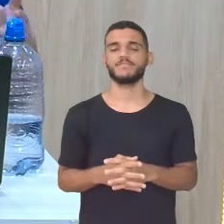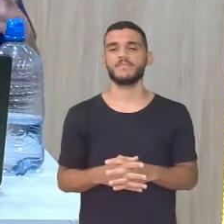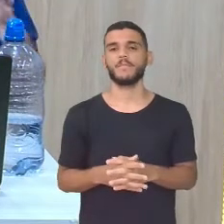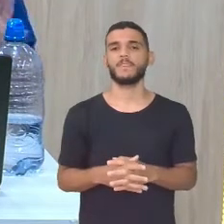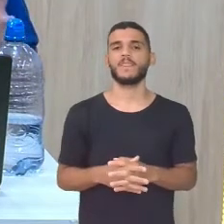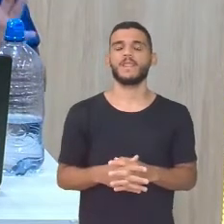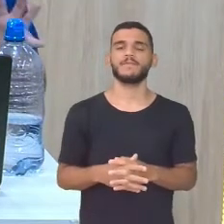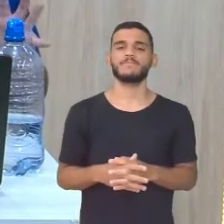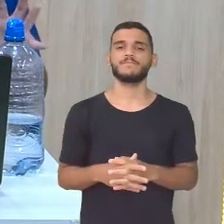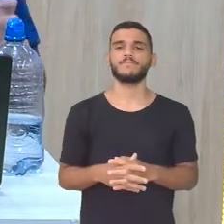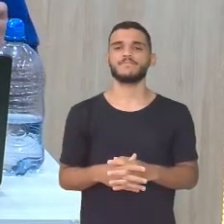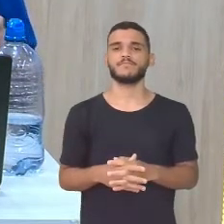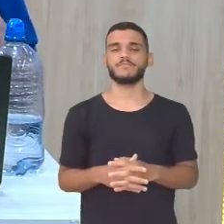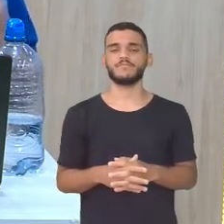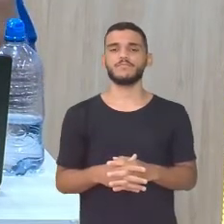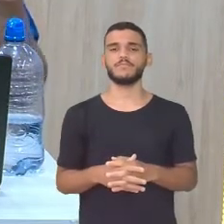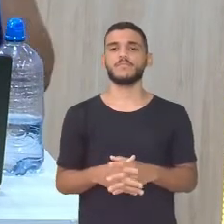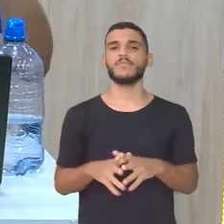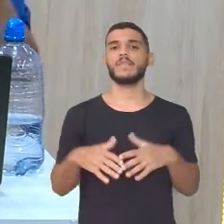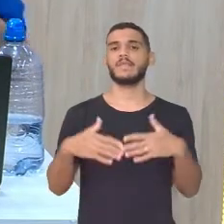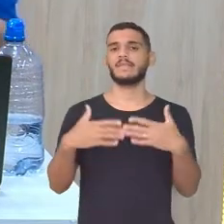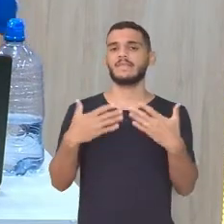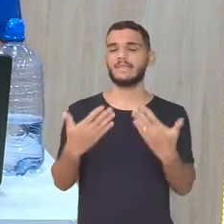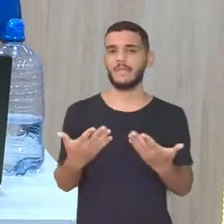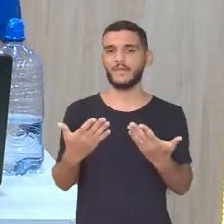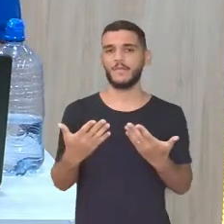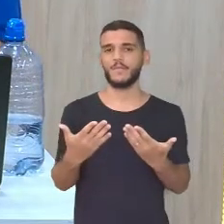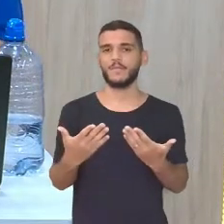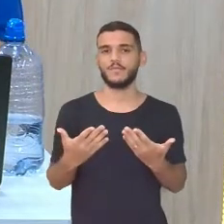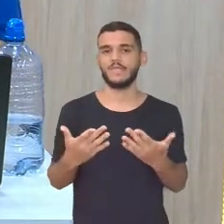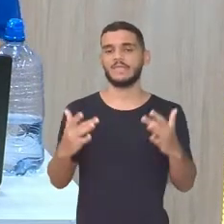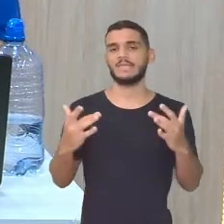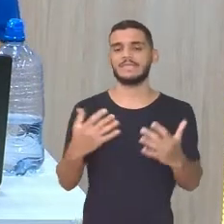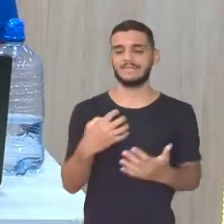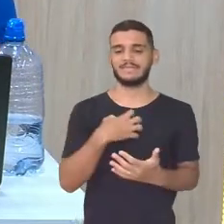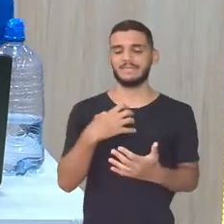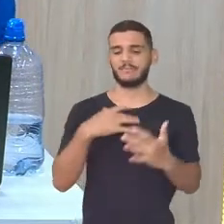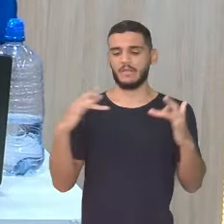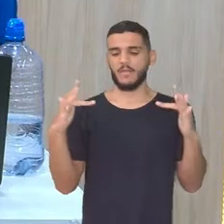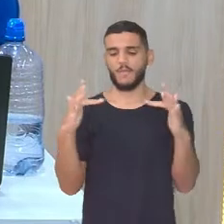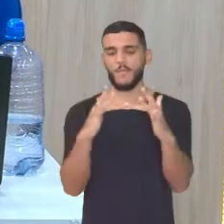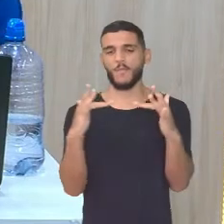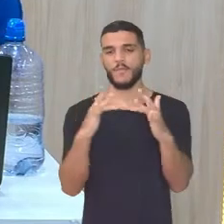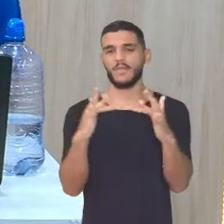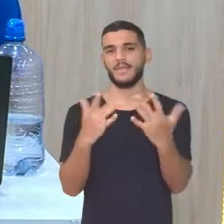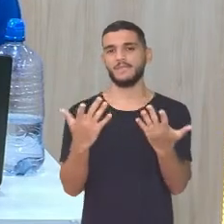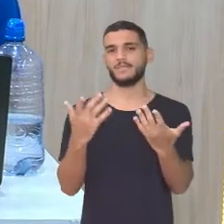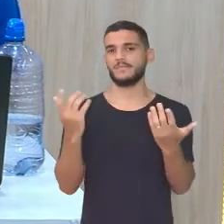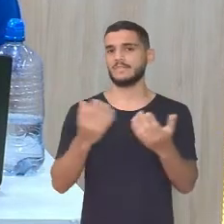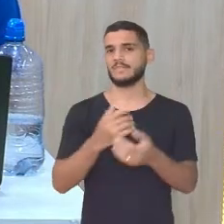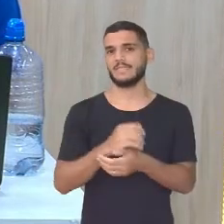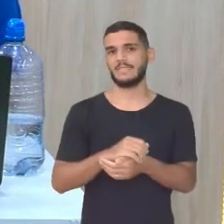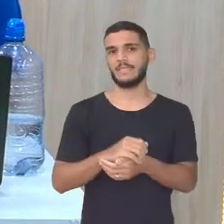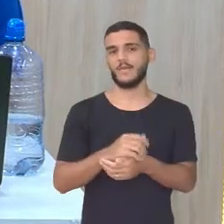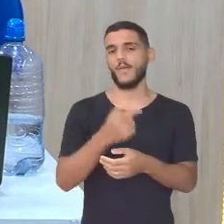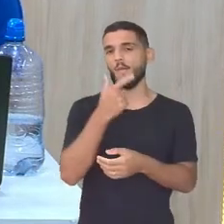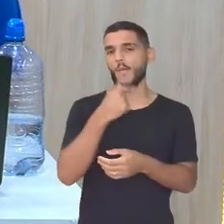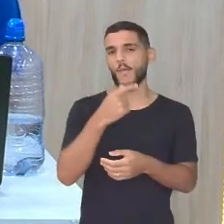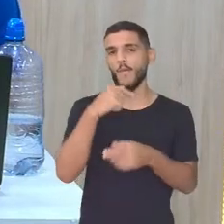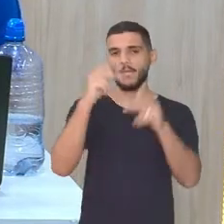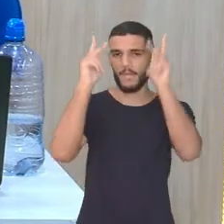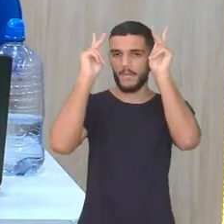Imitar acho que para quem sabe chegar o mais próximo dela, né? Possível. E será que ele vai conseguir? Não sei. Vamos